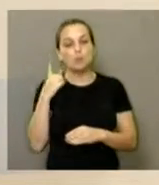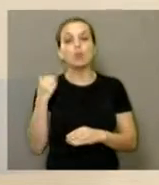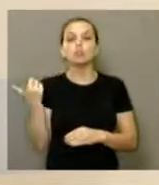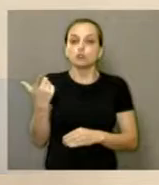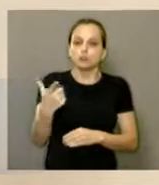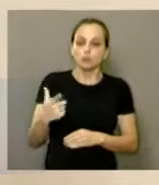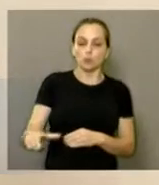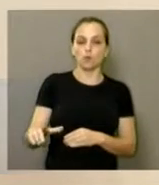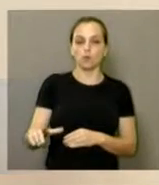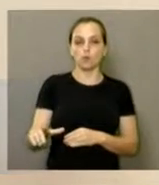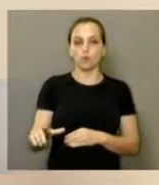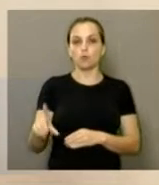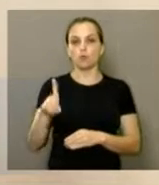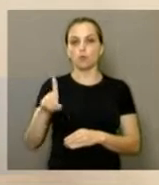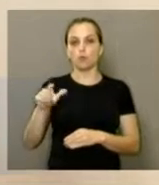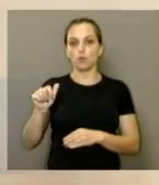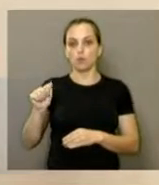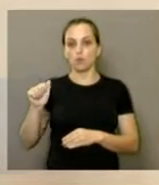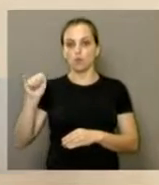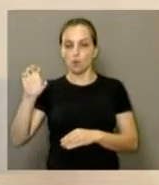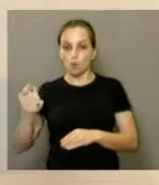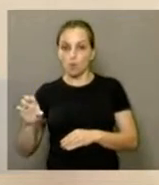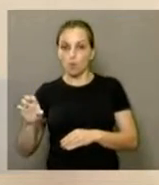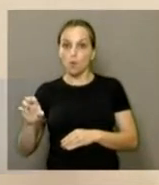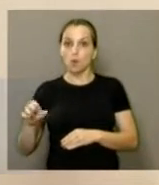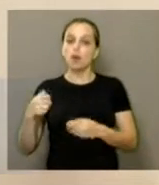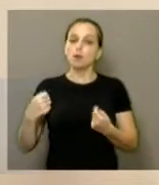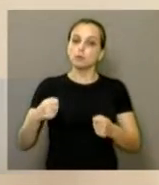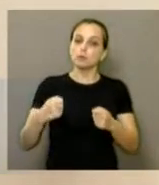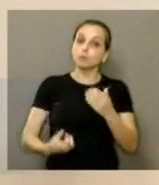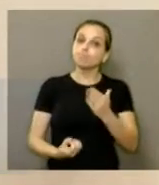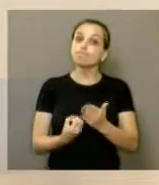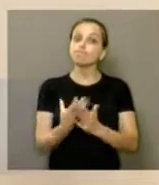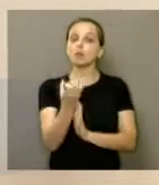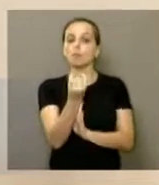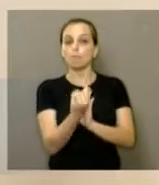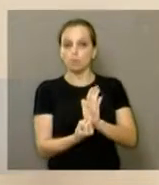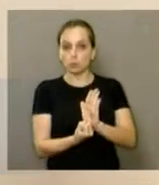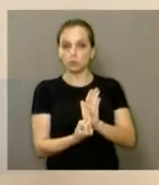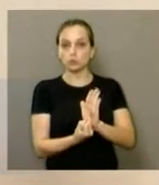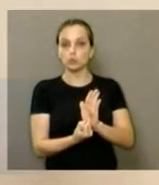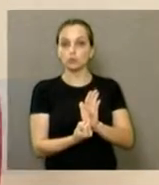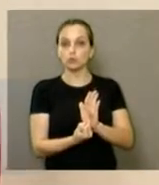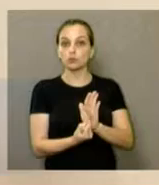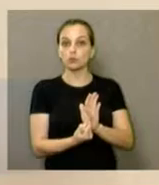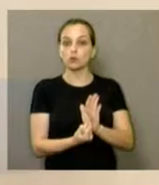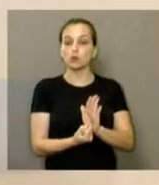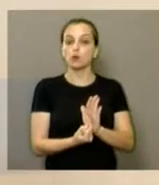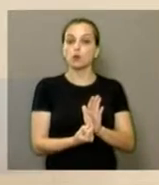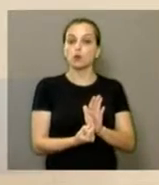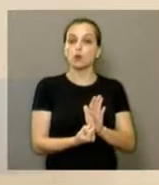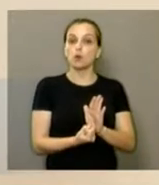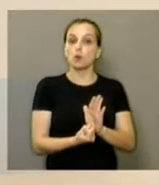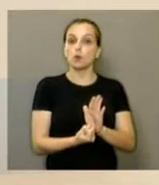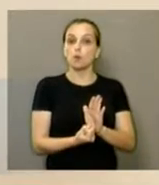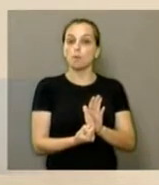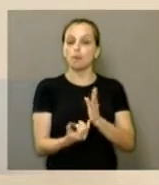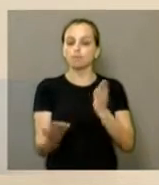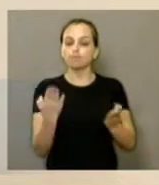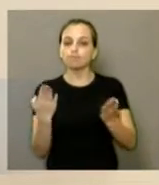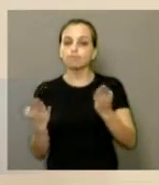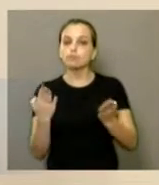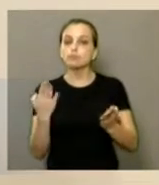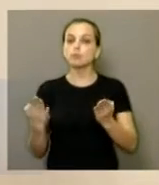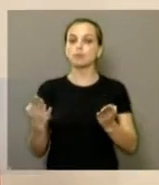novamente o DAE tendo que criar uma taxa para fazer frente a um